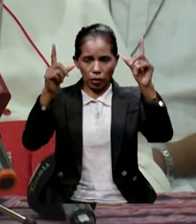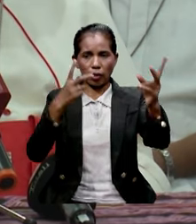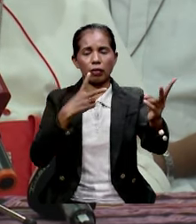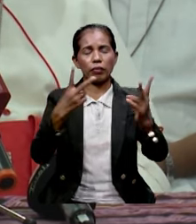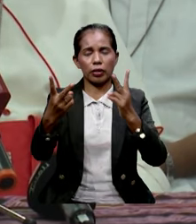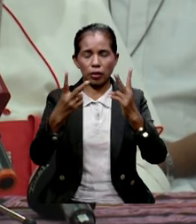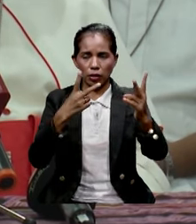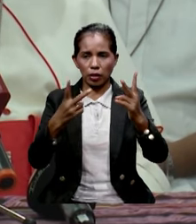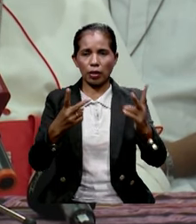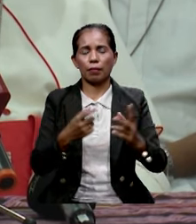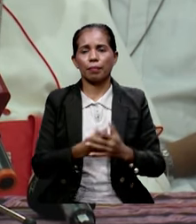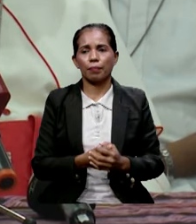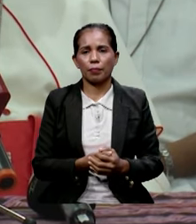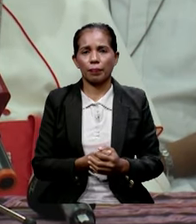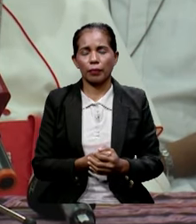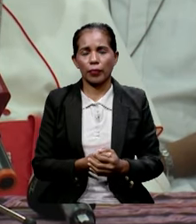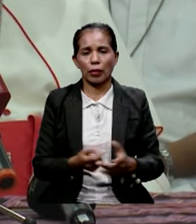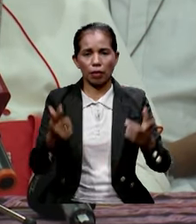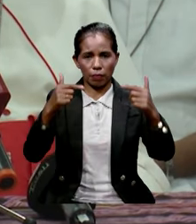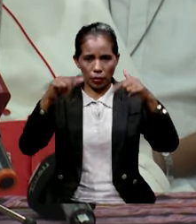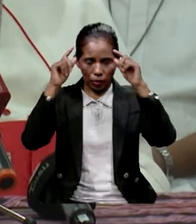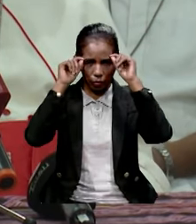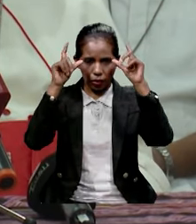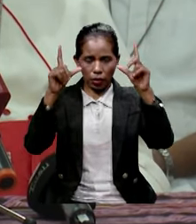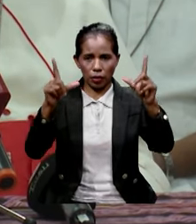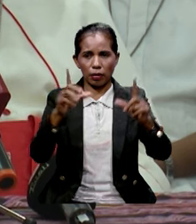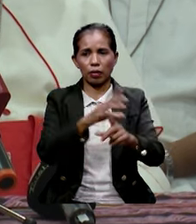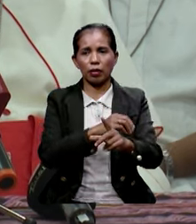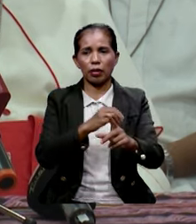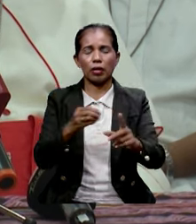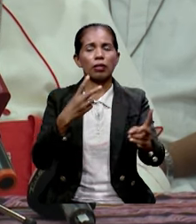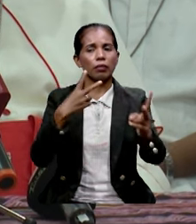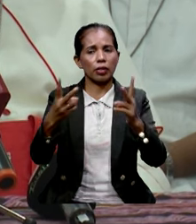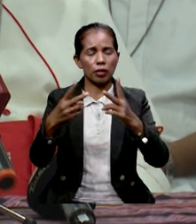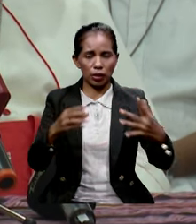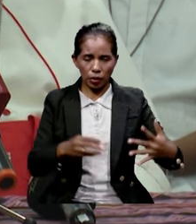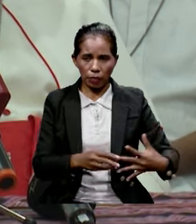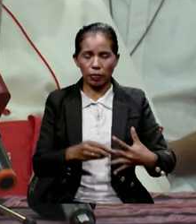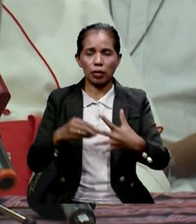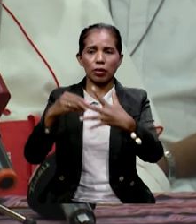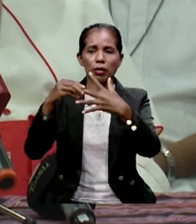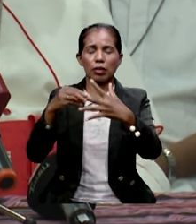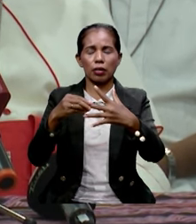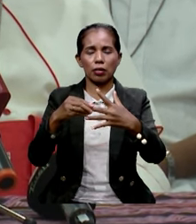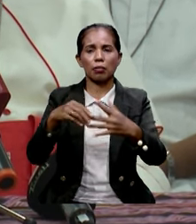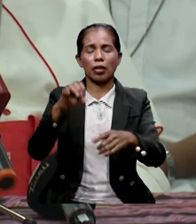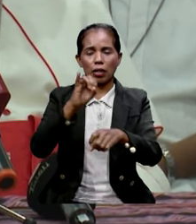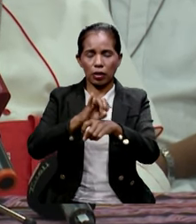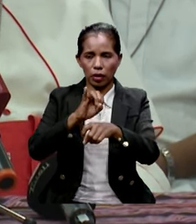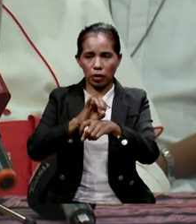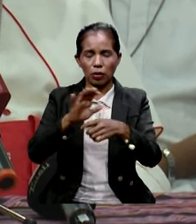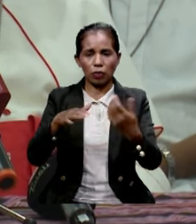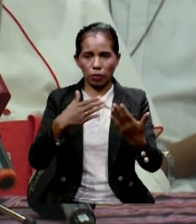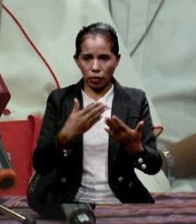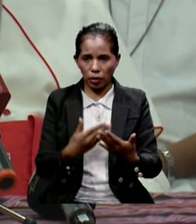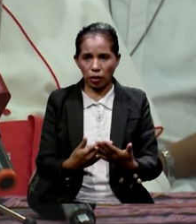Sua Eminência destacou, é visita de Estado e é visita principalmente pastoral. Então,